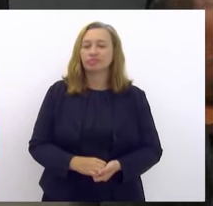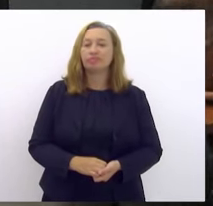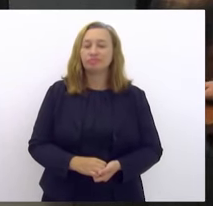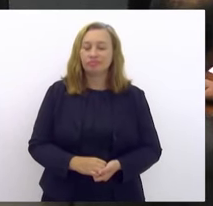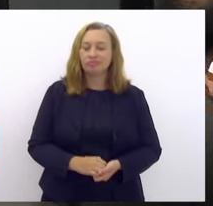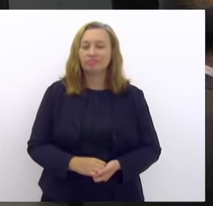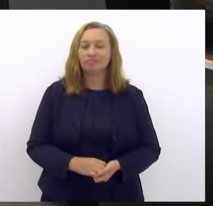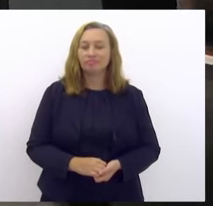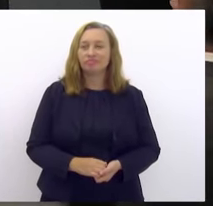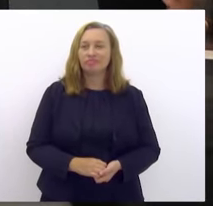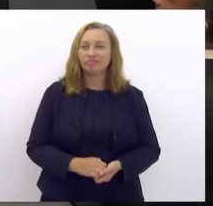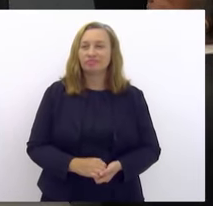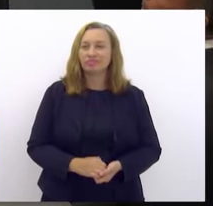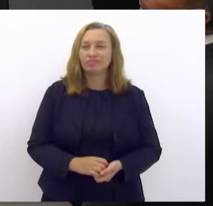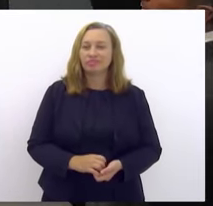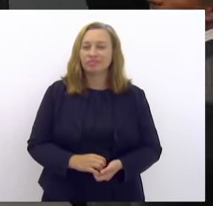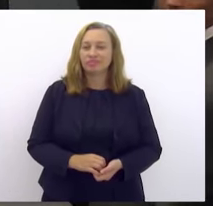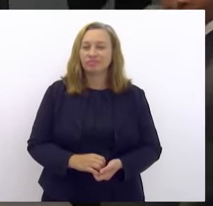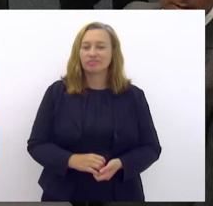lá.